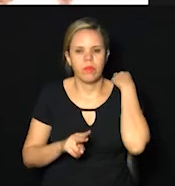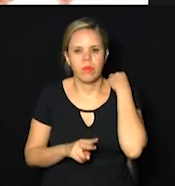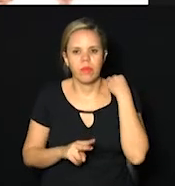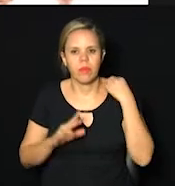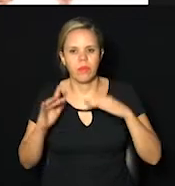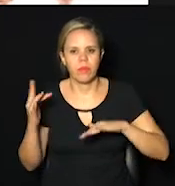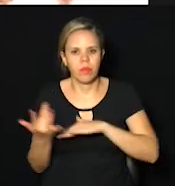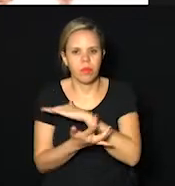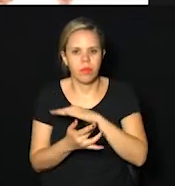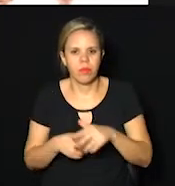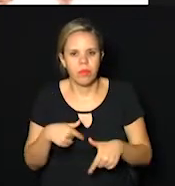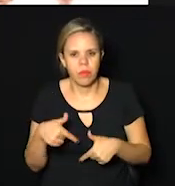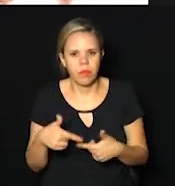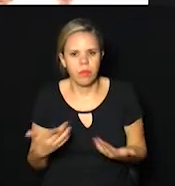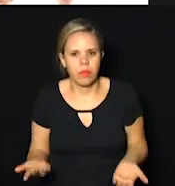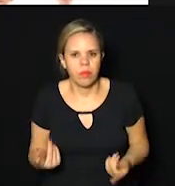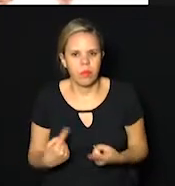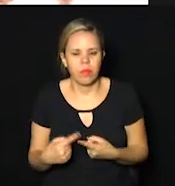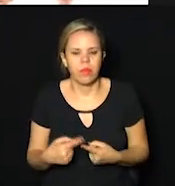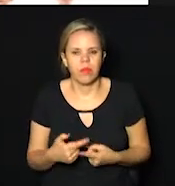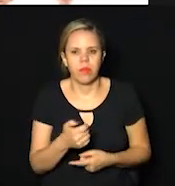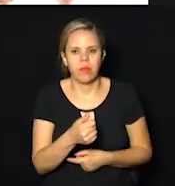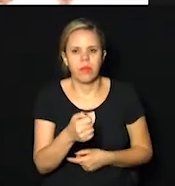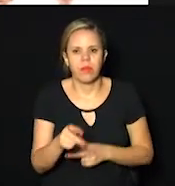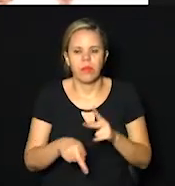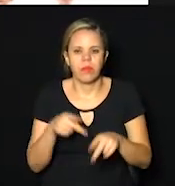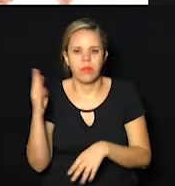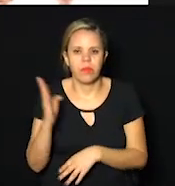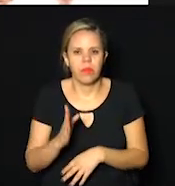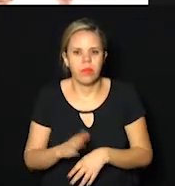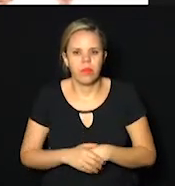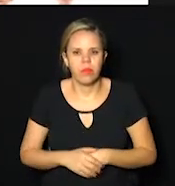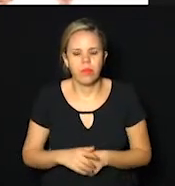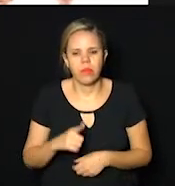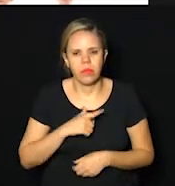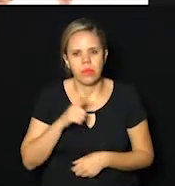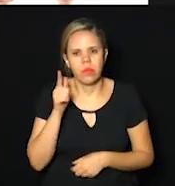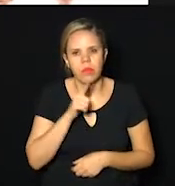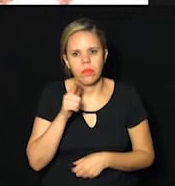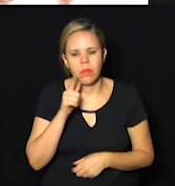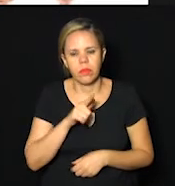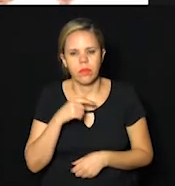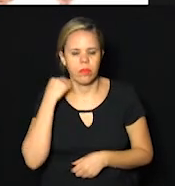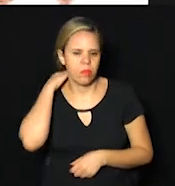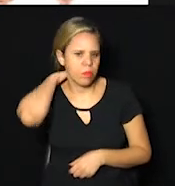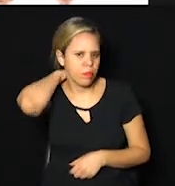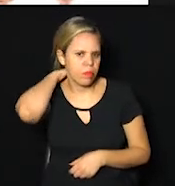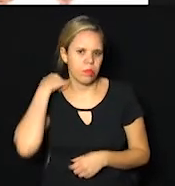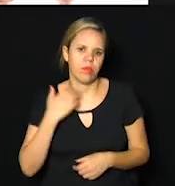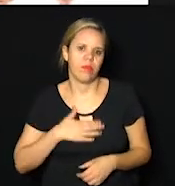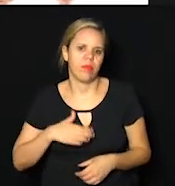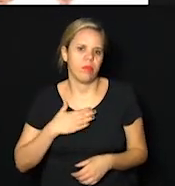redes para trabalhar, porque pouca gente no Brasil tem conseguido sair com tranquilidade,